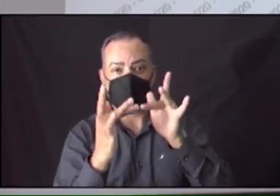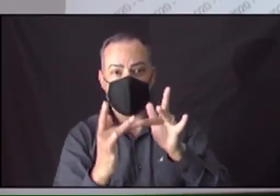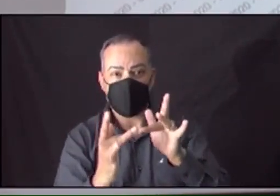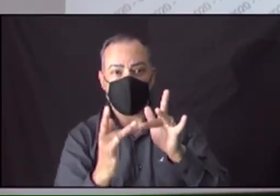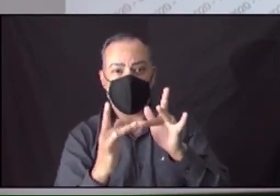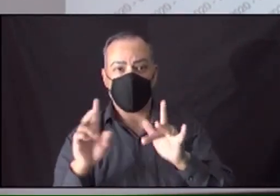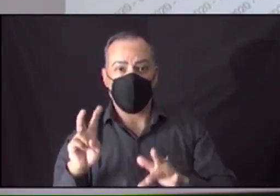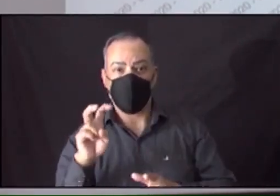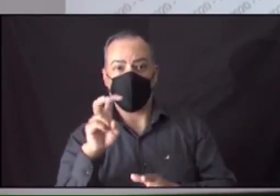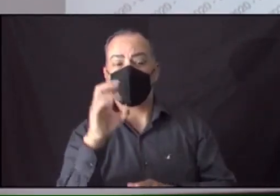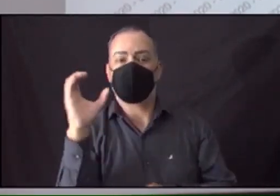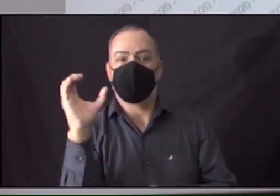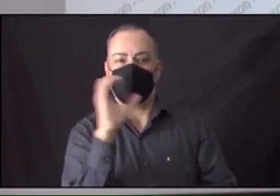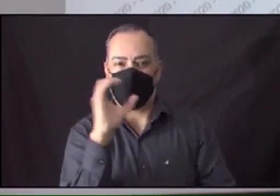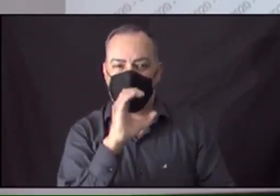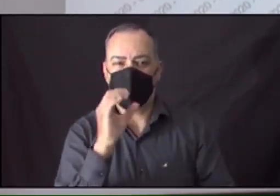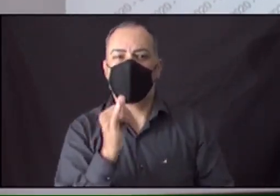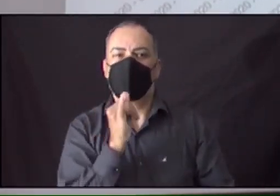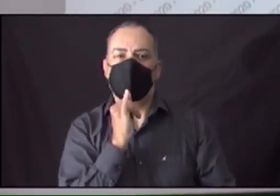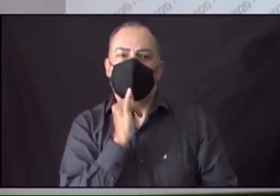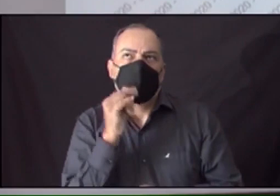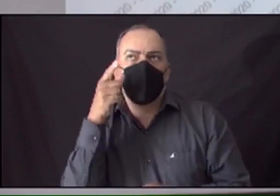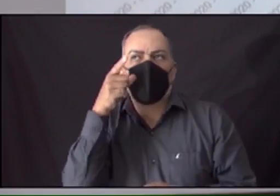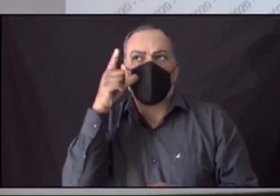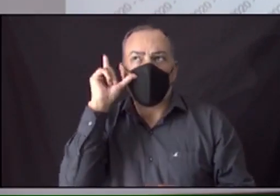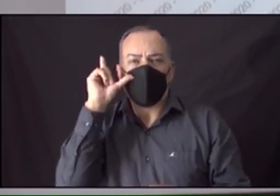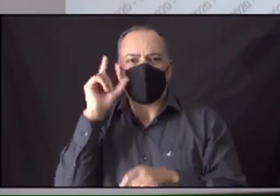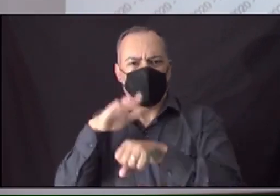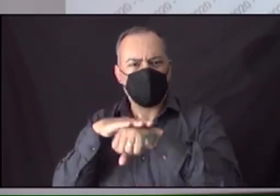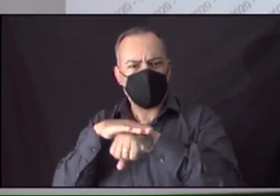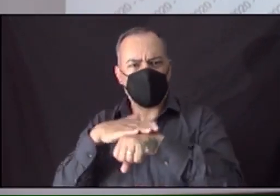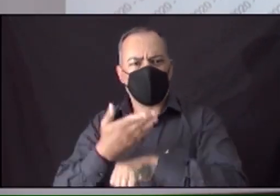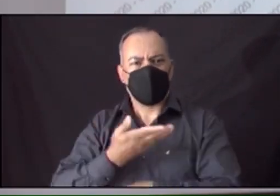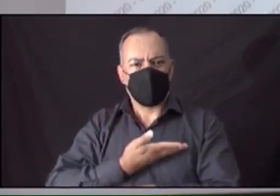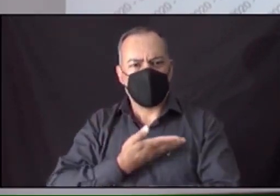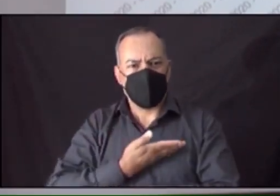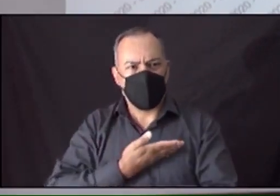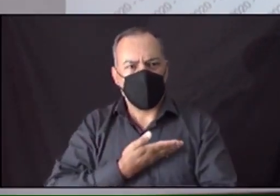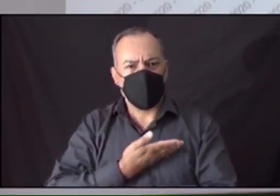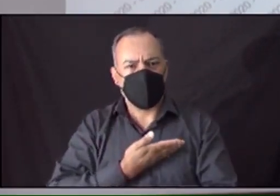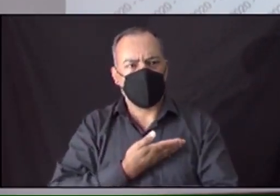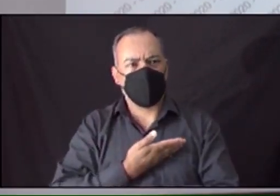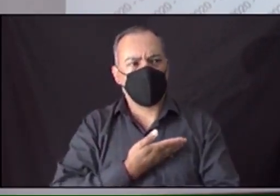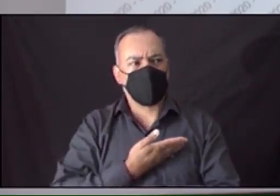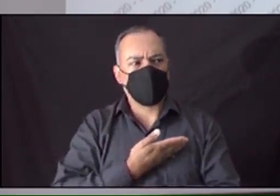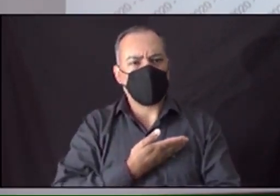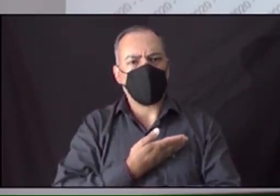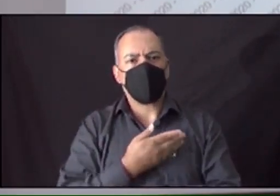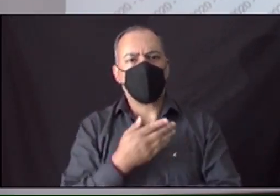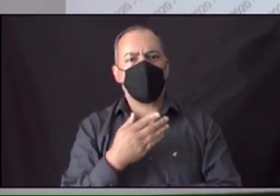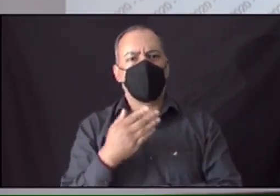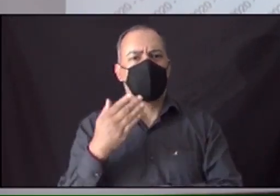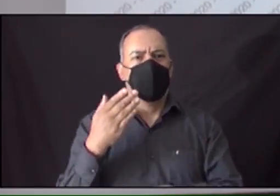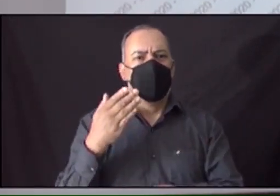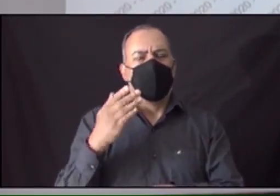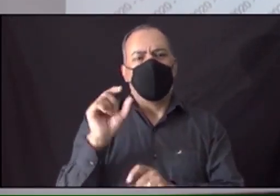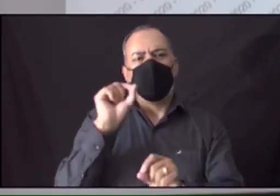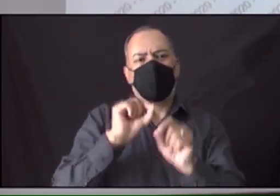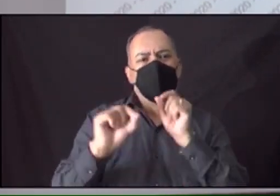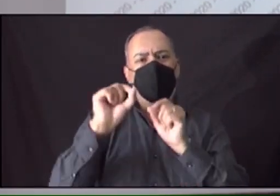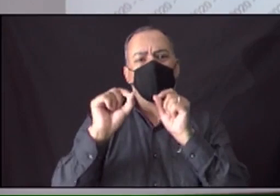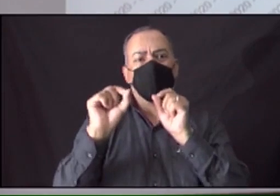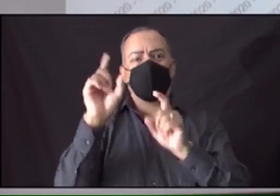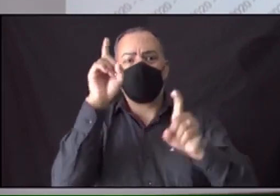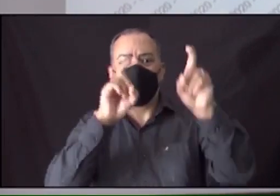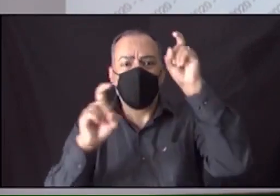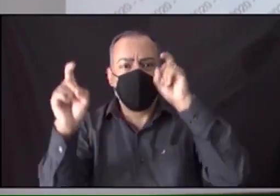com a velocidade, que, por exemplo, ontem mesmo estava conversando com um amigo, o Chile está muito preocupado com a transmissão